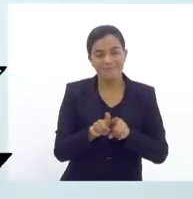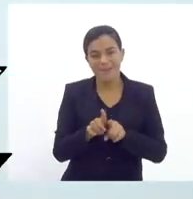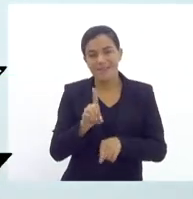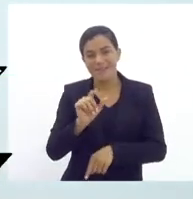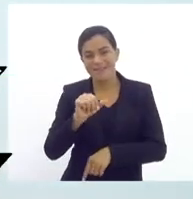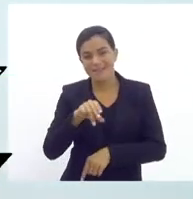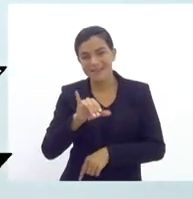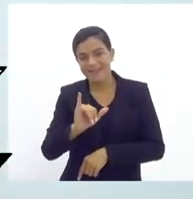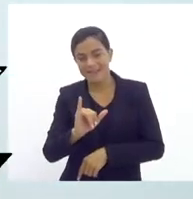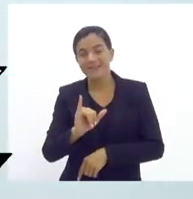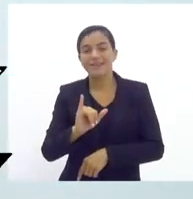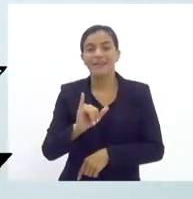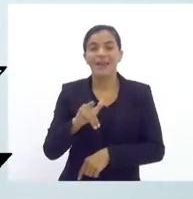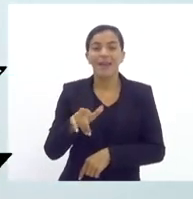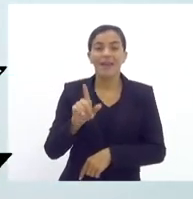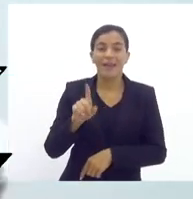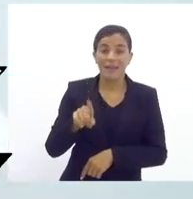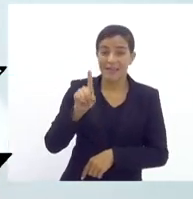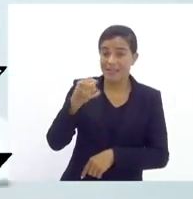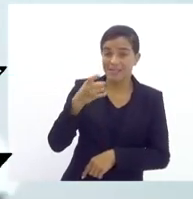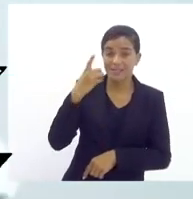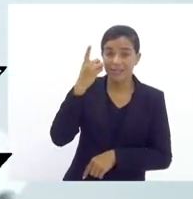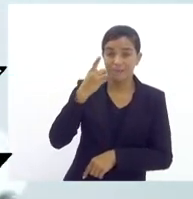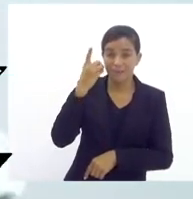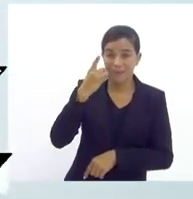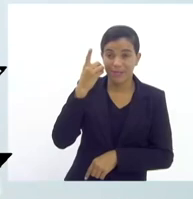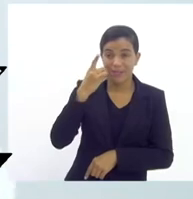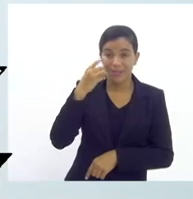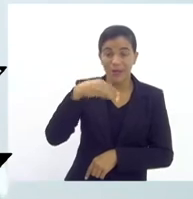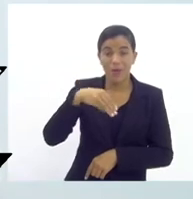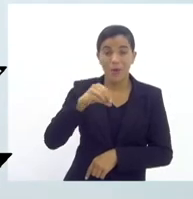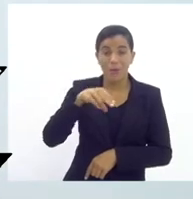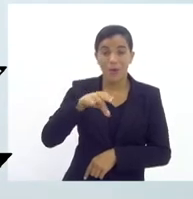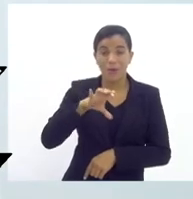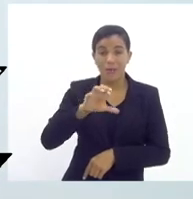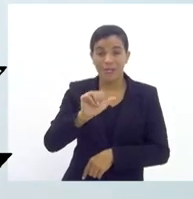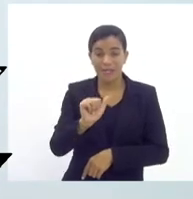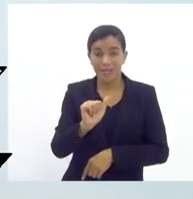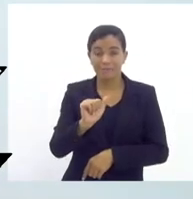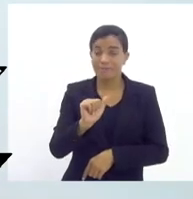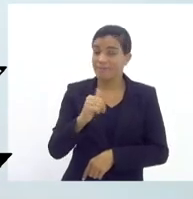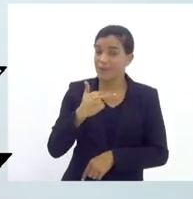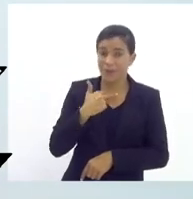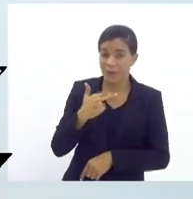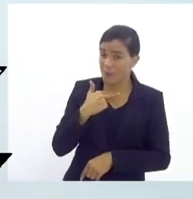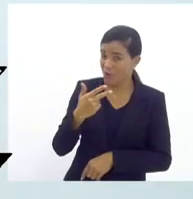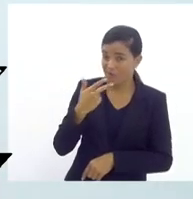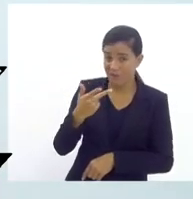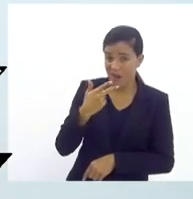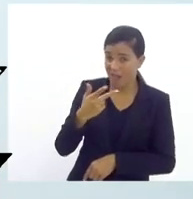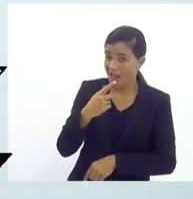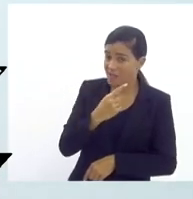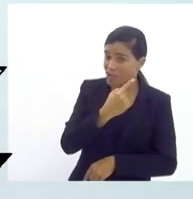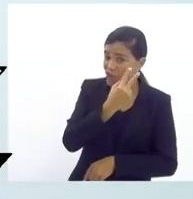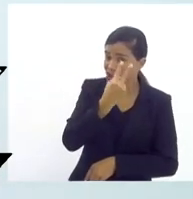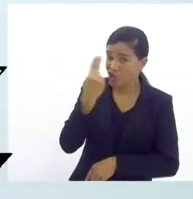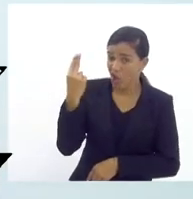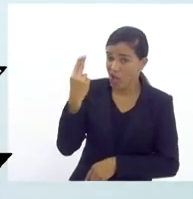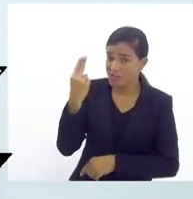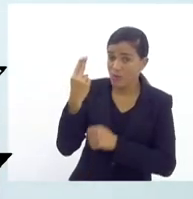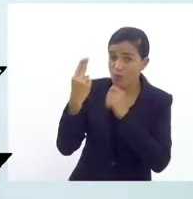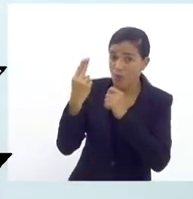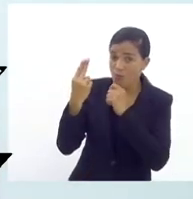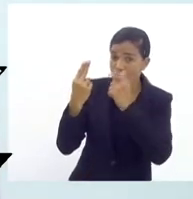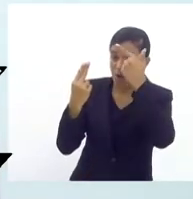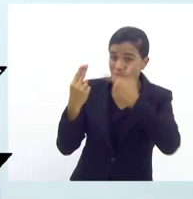Dani quanto de outros que é ex deputada Mônica Francisco não podem mais falar de nós sem nós e